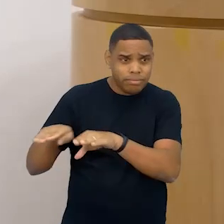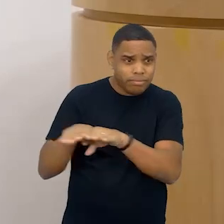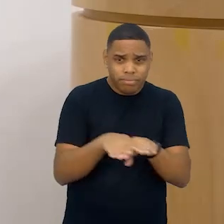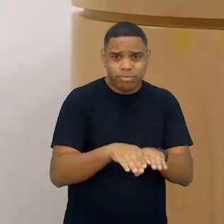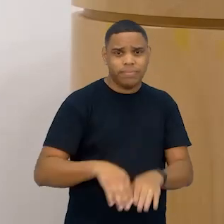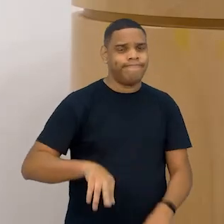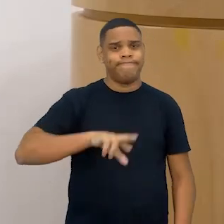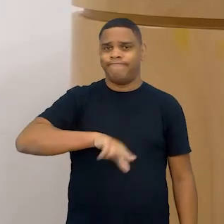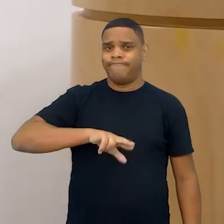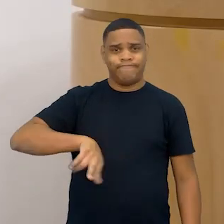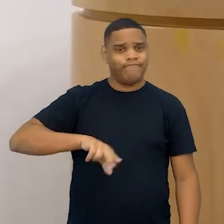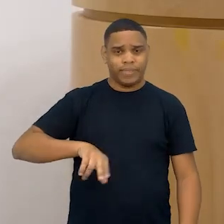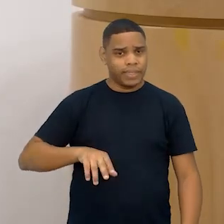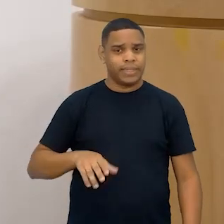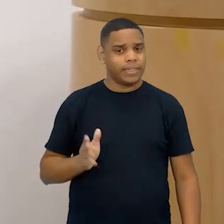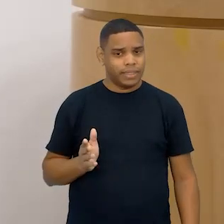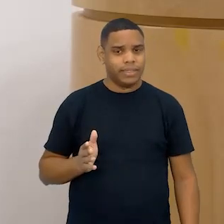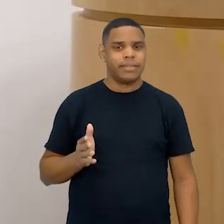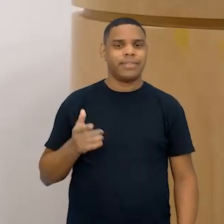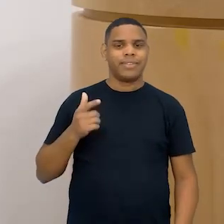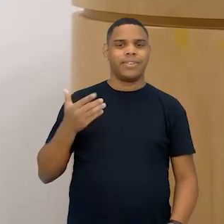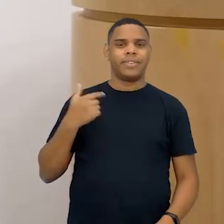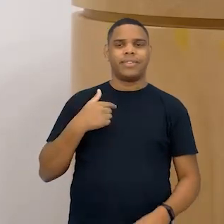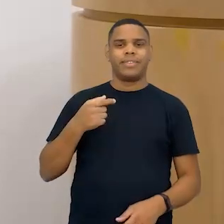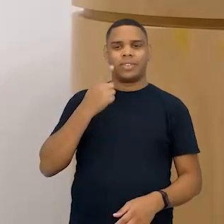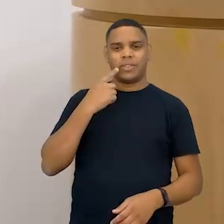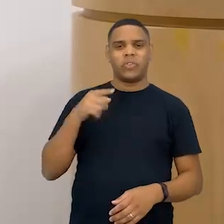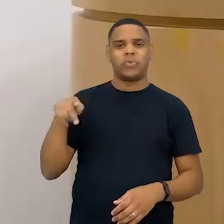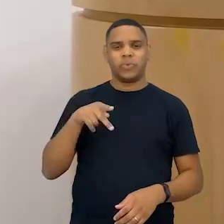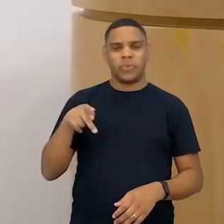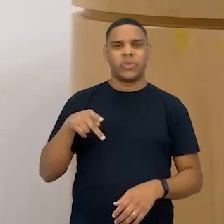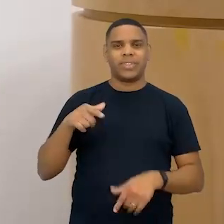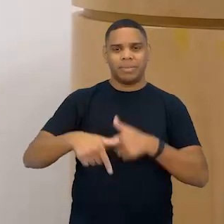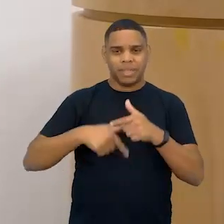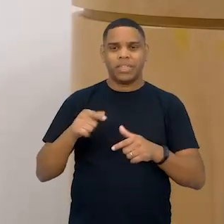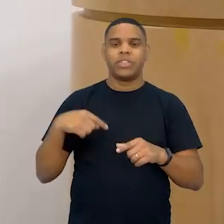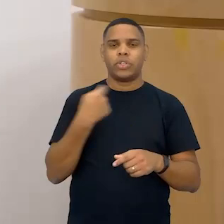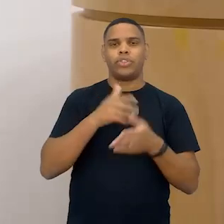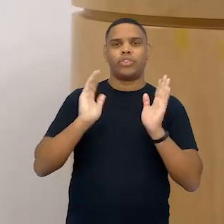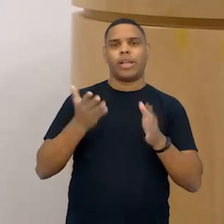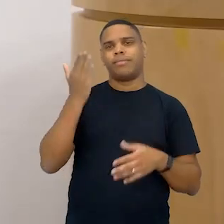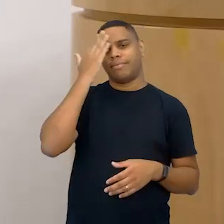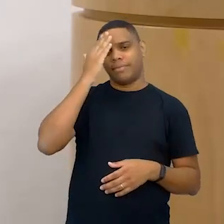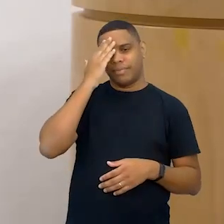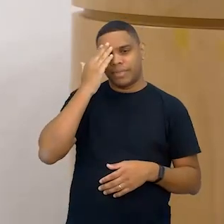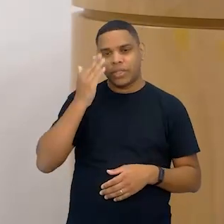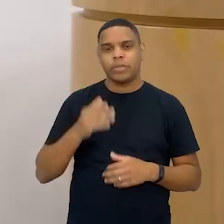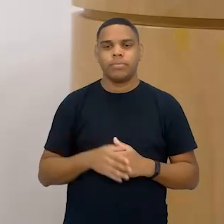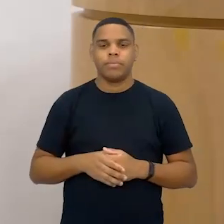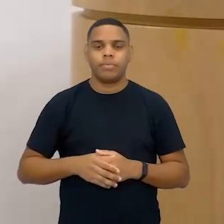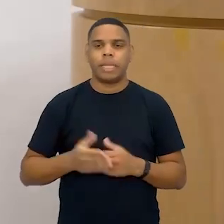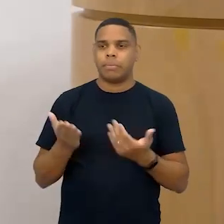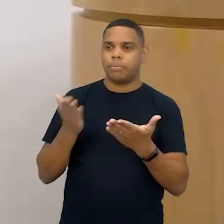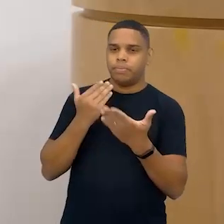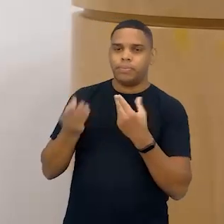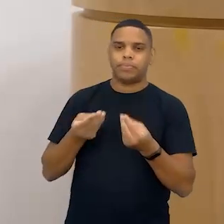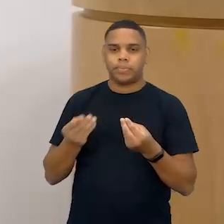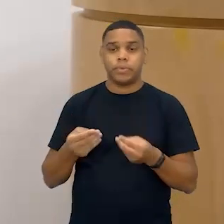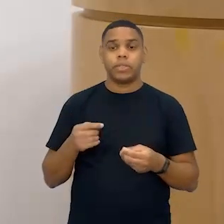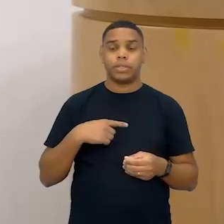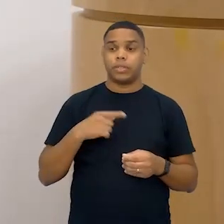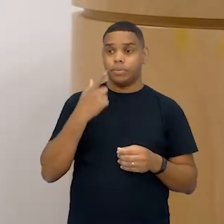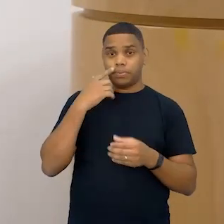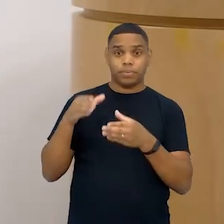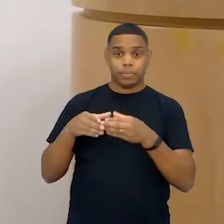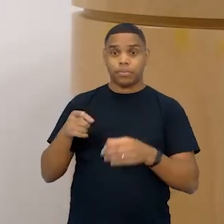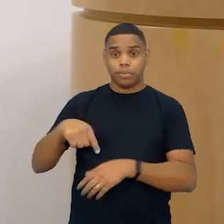que a gente, no primeiro mês de professor, a gente já começa com essa conversa de que o nosso público